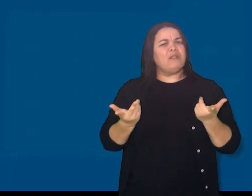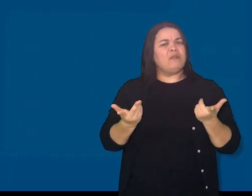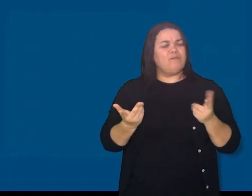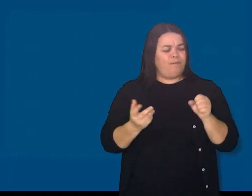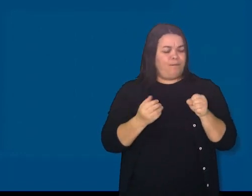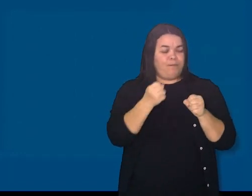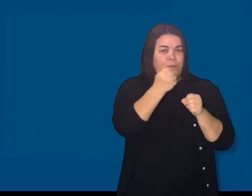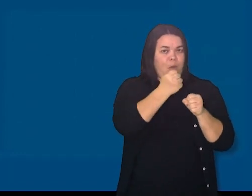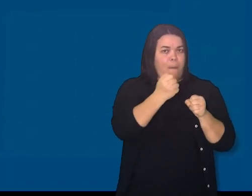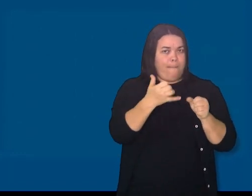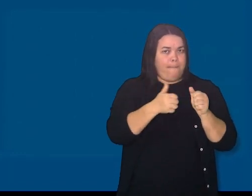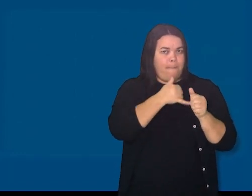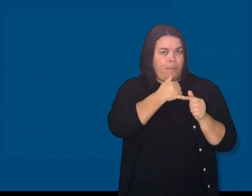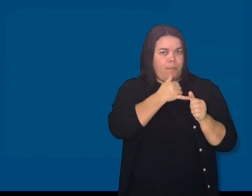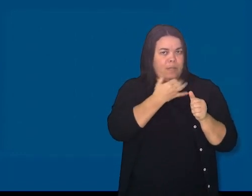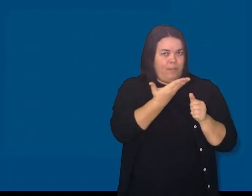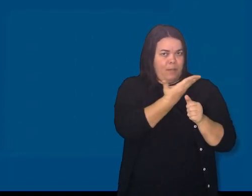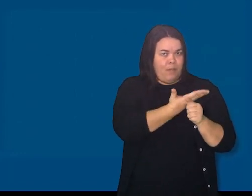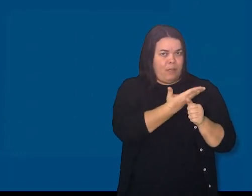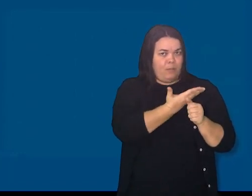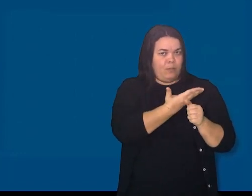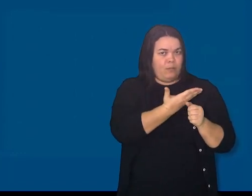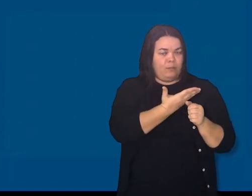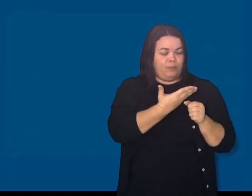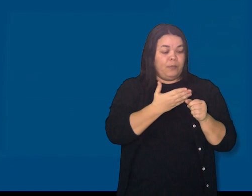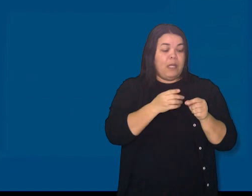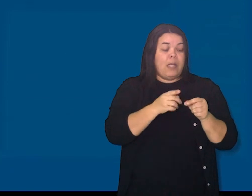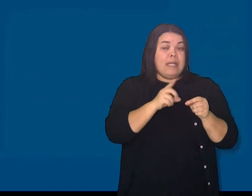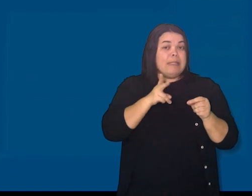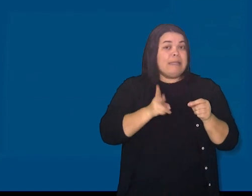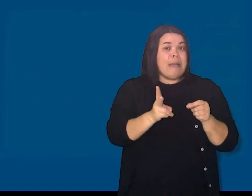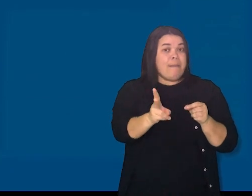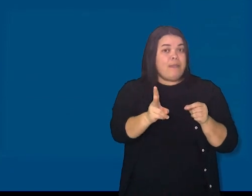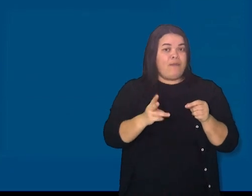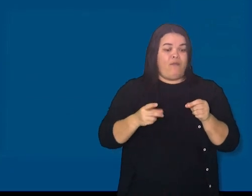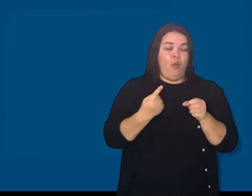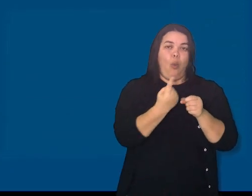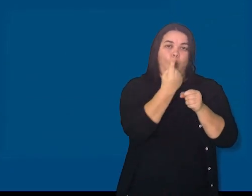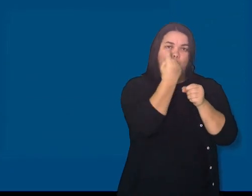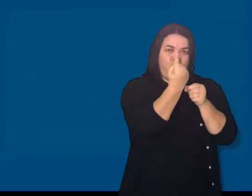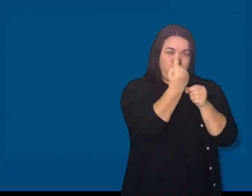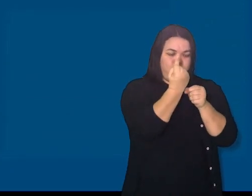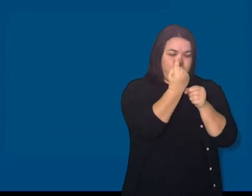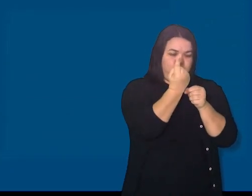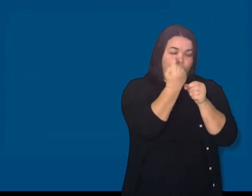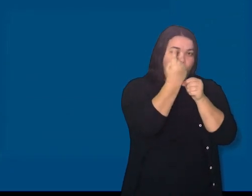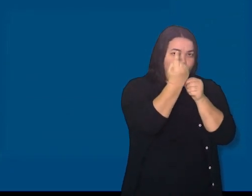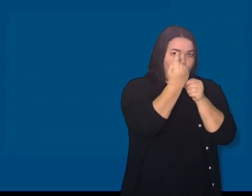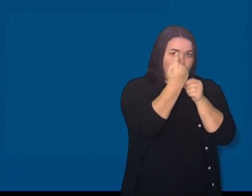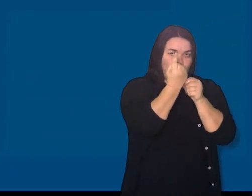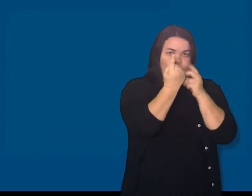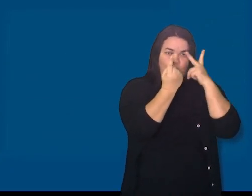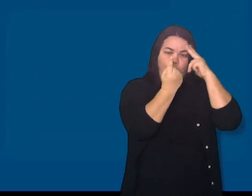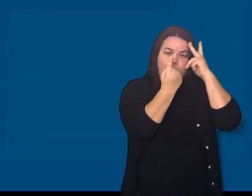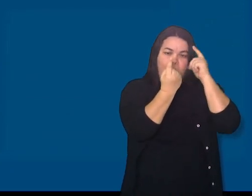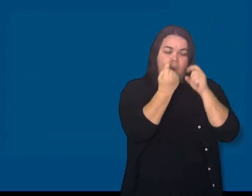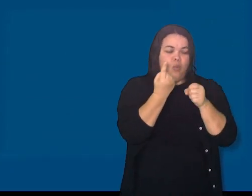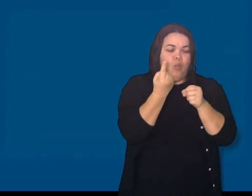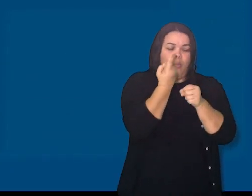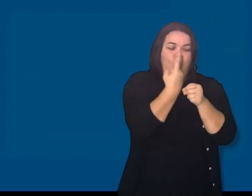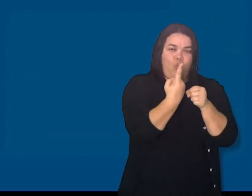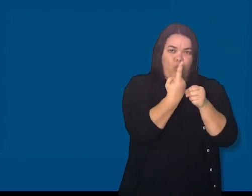Então, o primeiro caso diz o seguinte: expoente igual a 1. Quando o expoente for igual a 1,